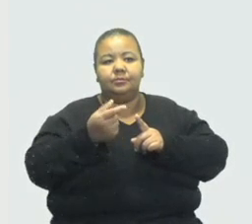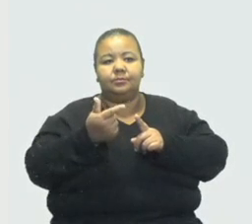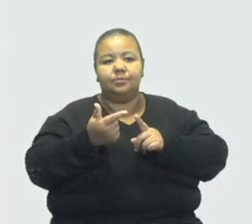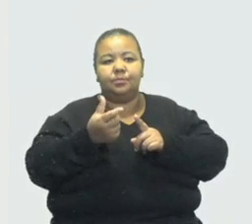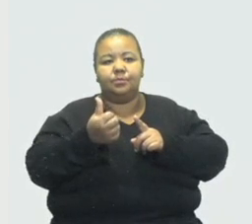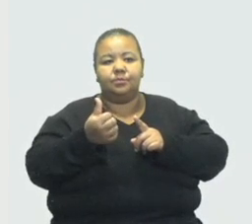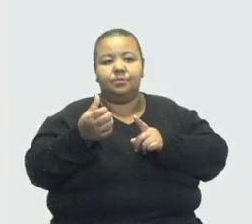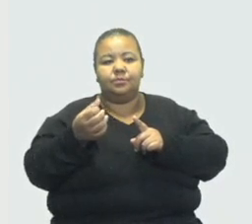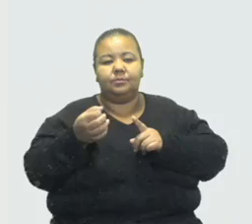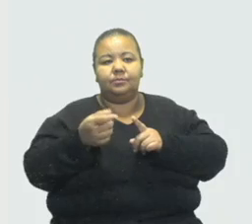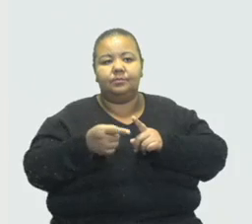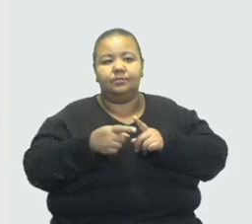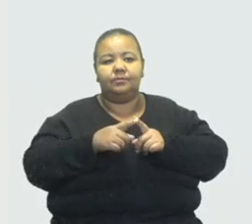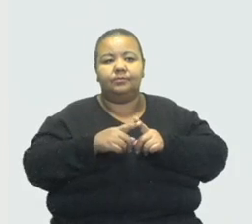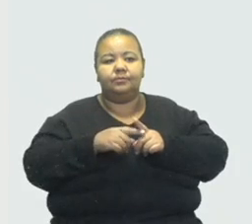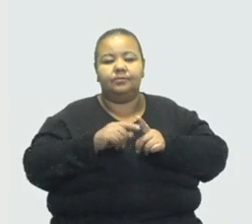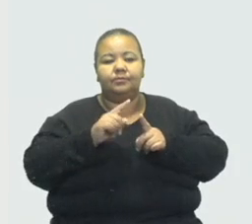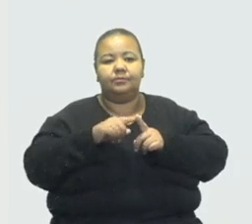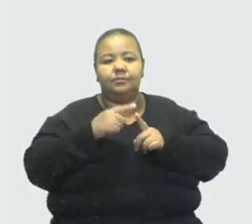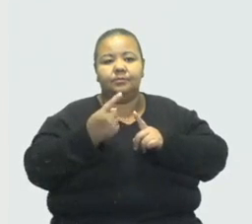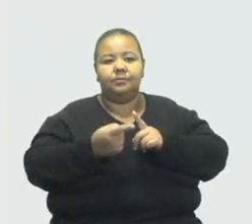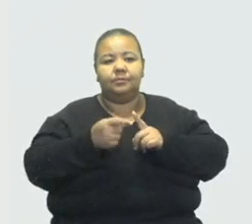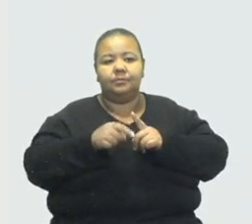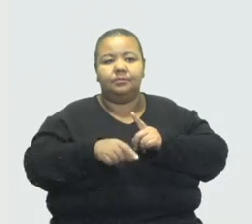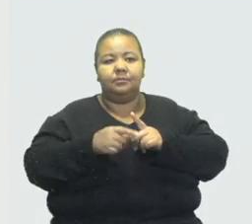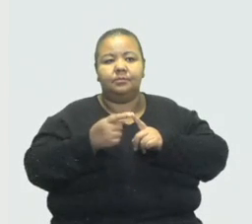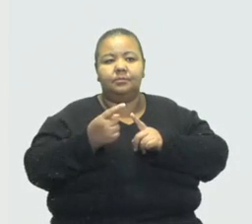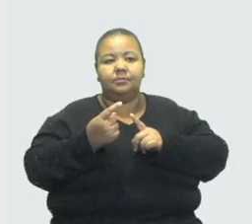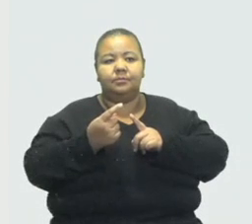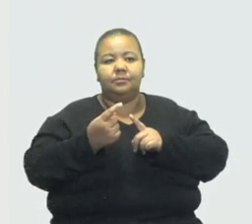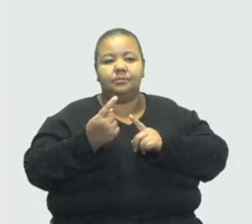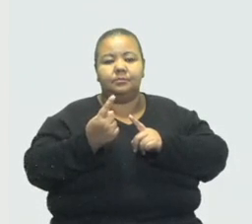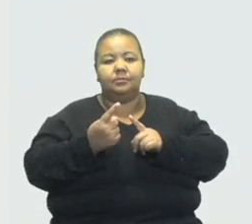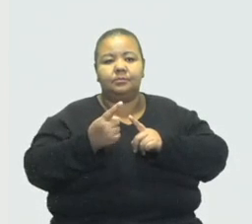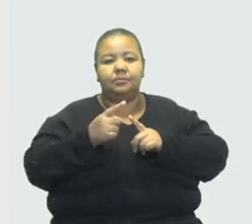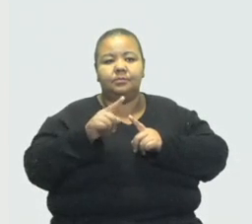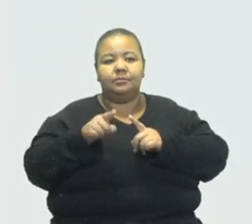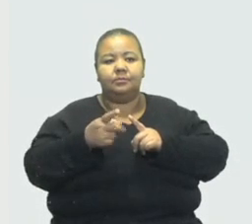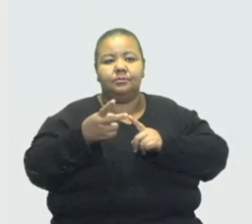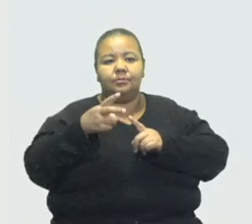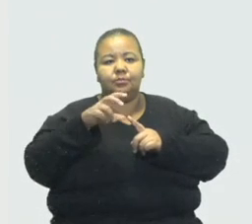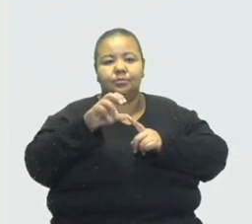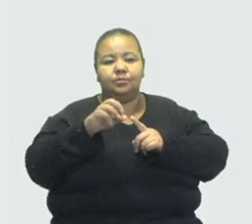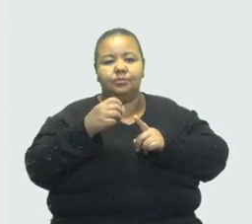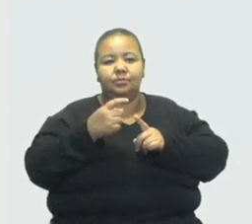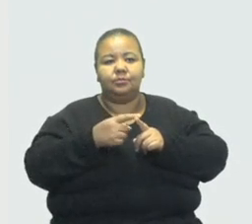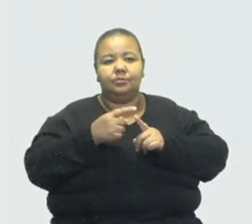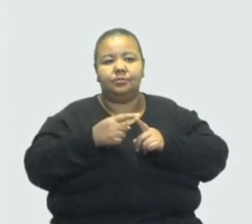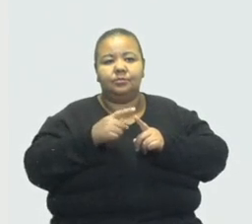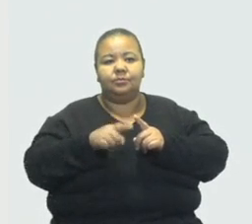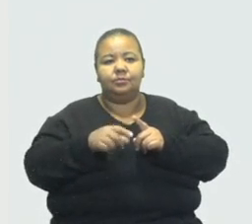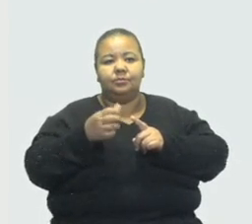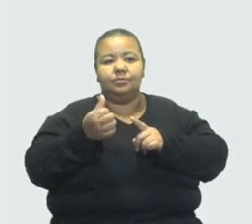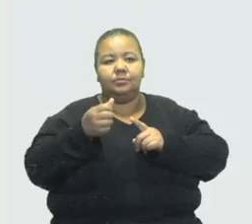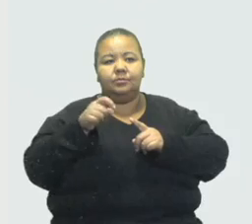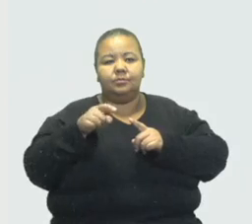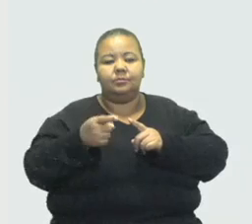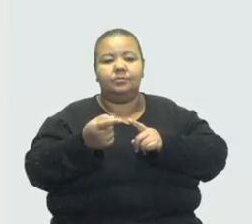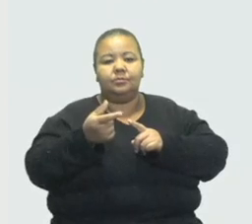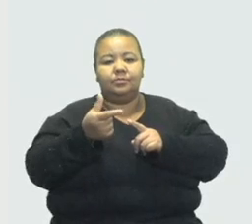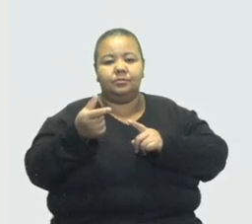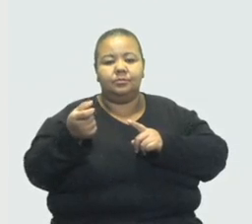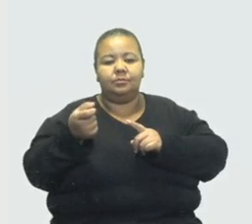vezes 2.600 mais 1,50 vezes